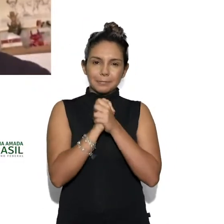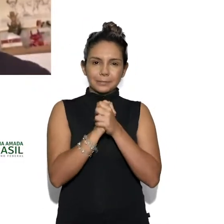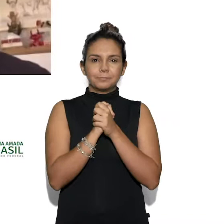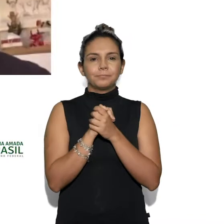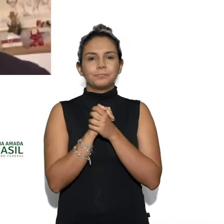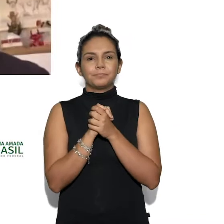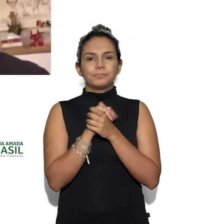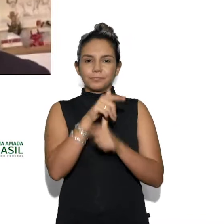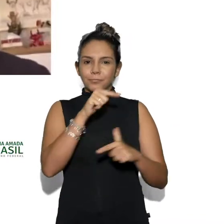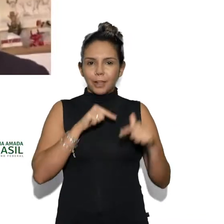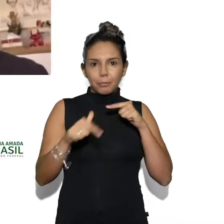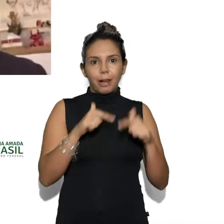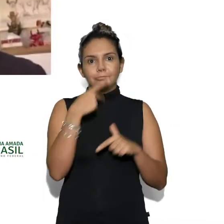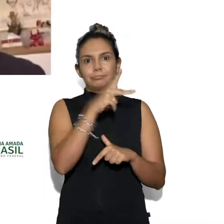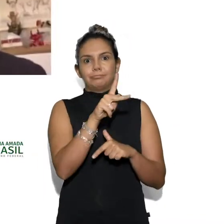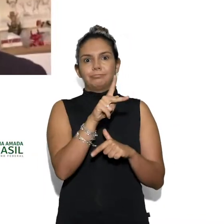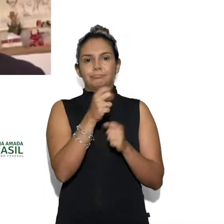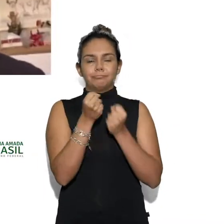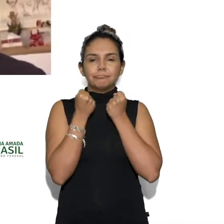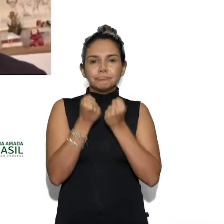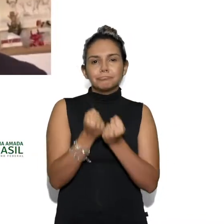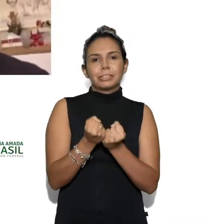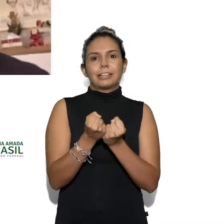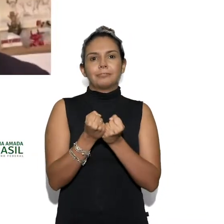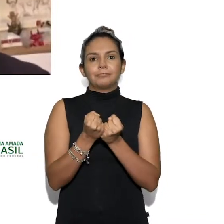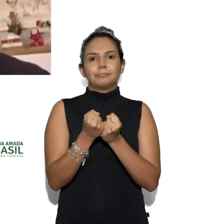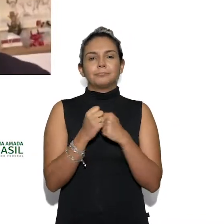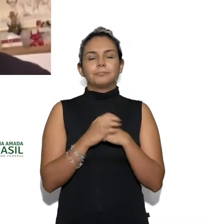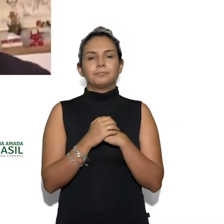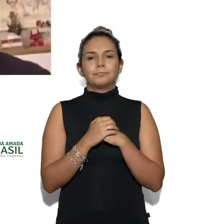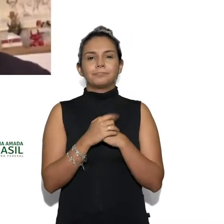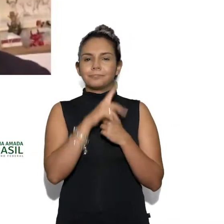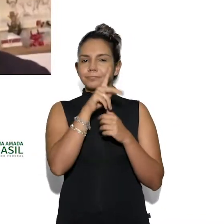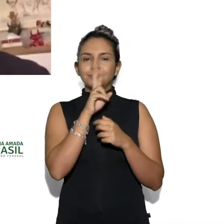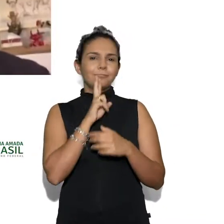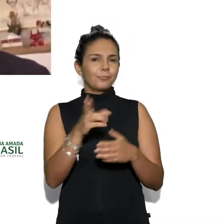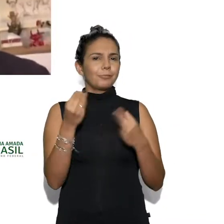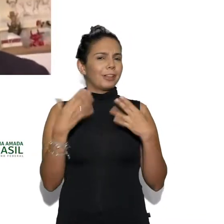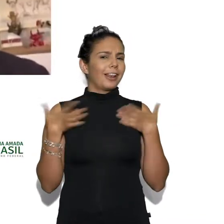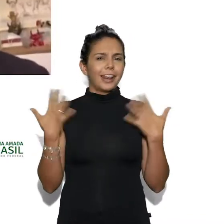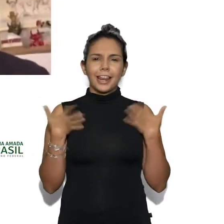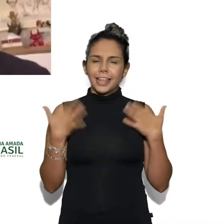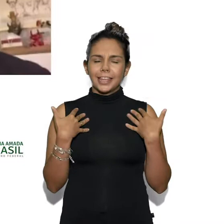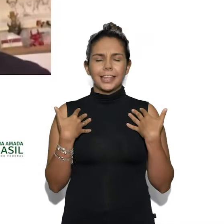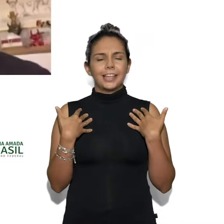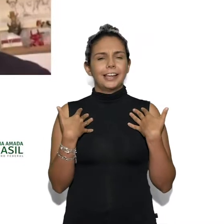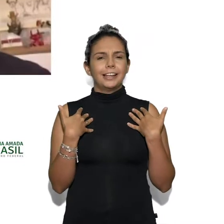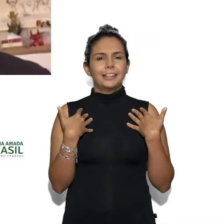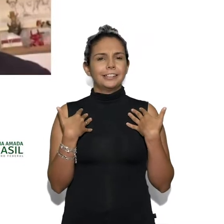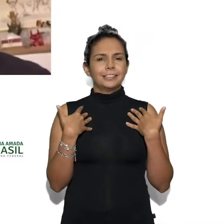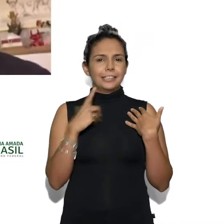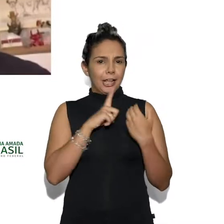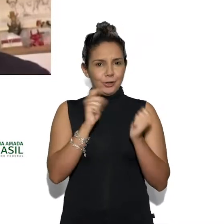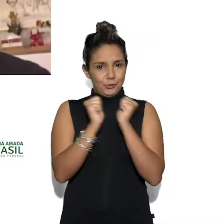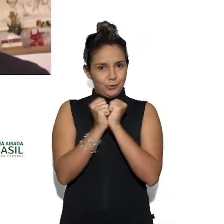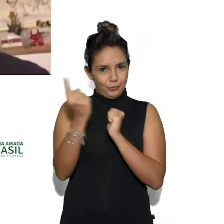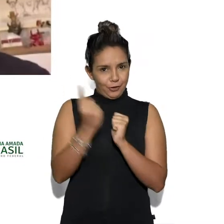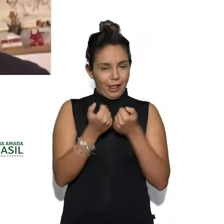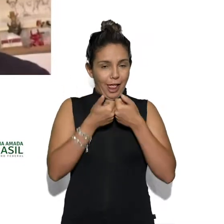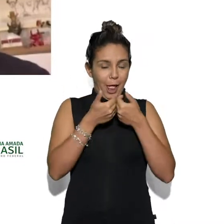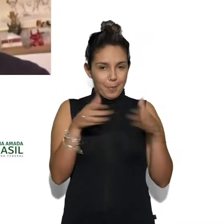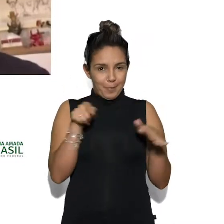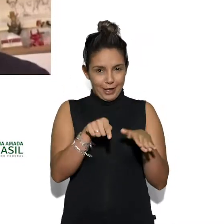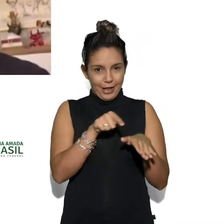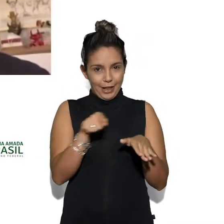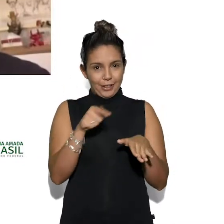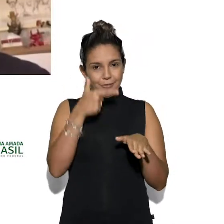Obrigado, por esse trabalhão gigante. Alegria demais, não só de tê-lo aqui abrindo essa temporada